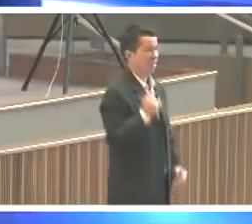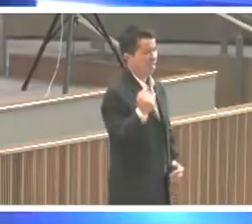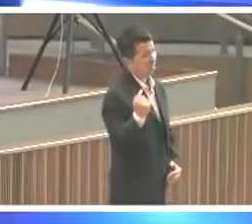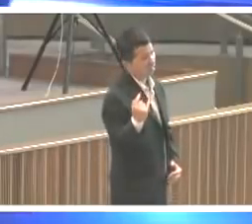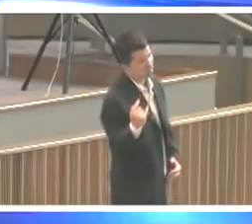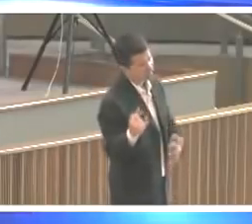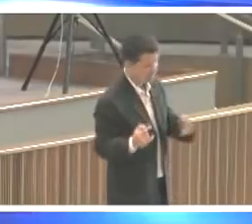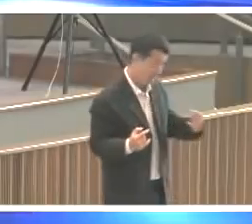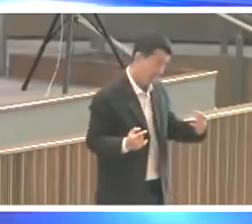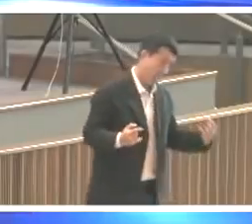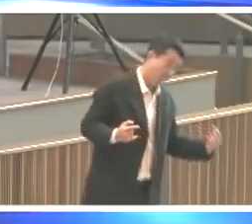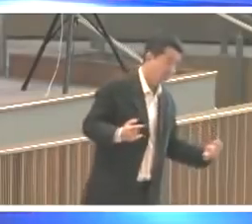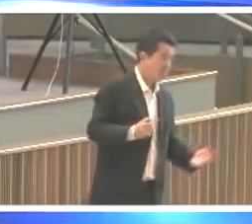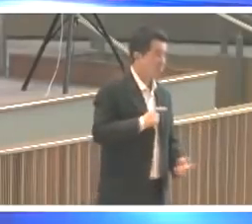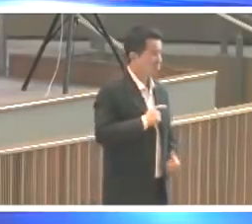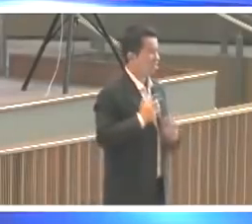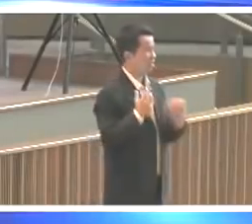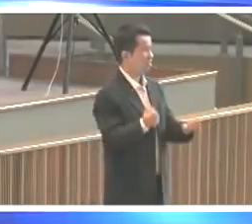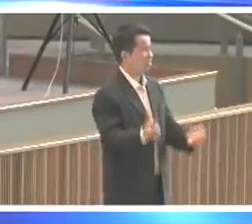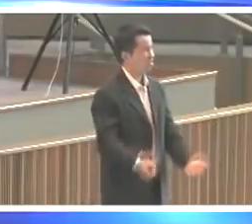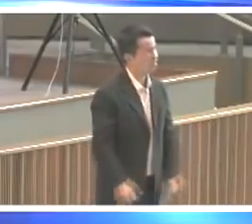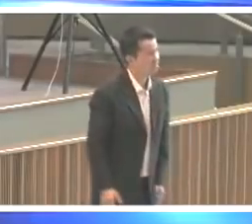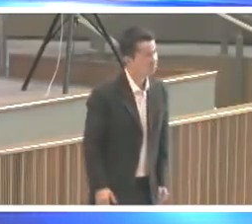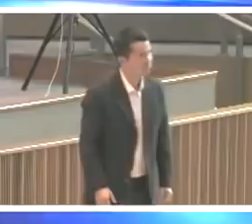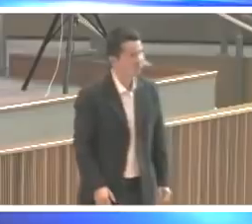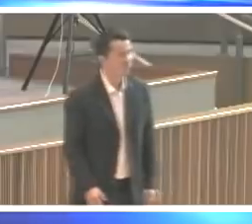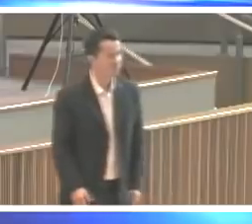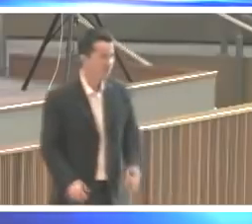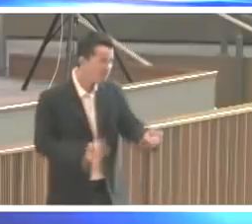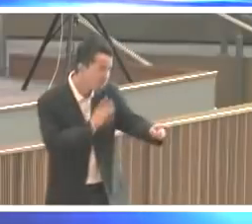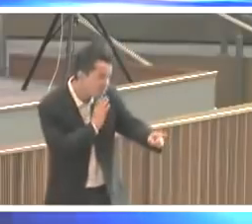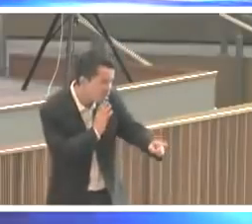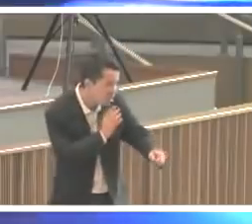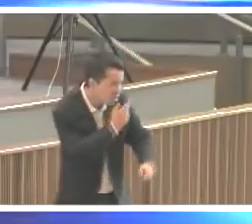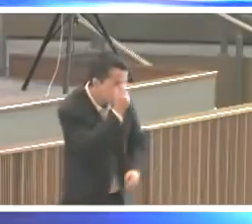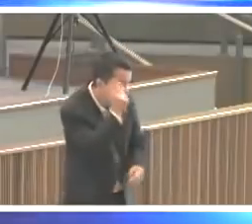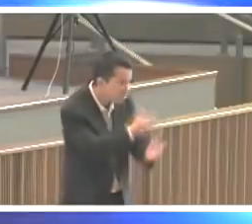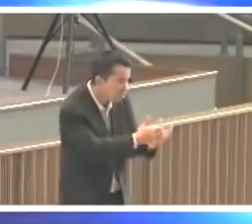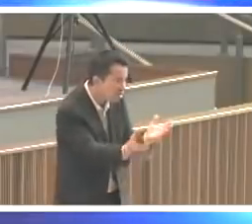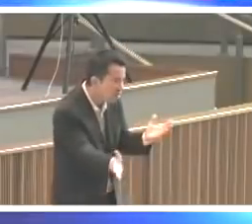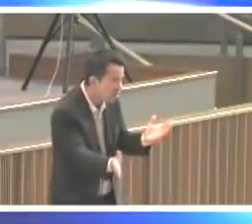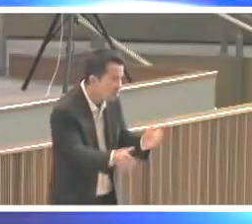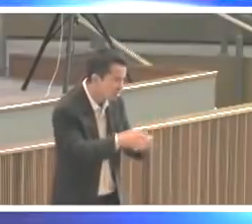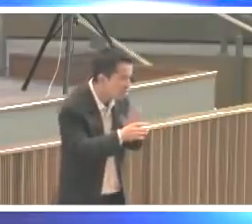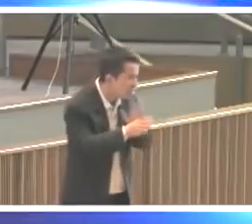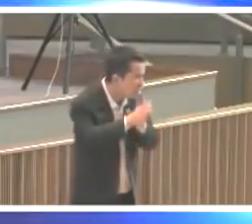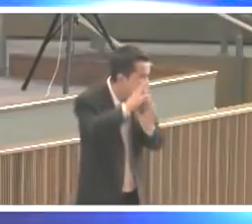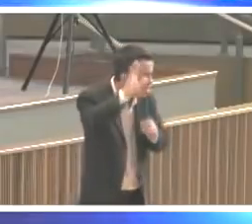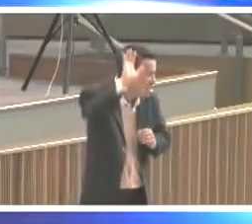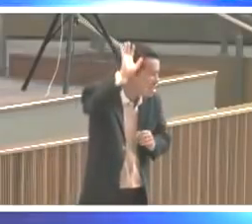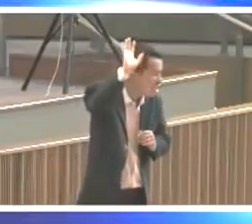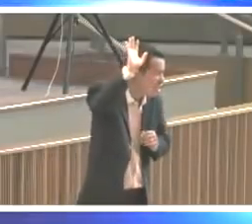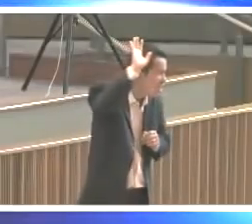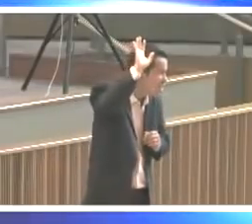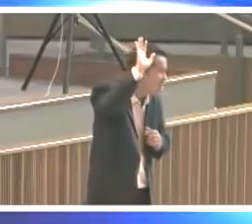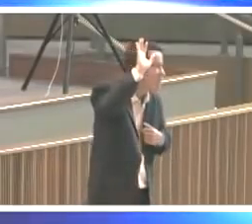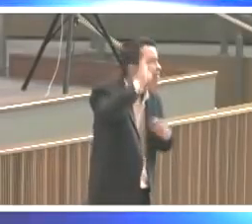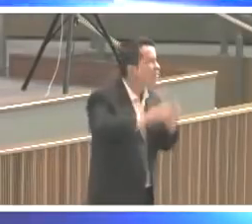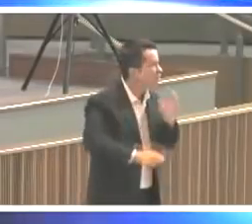Quantas pessoas você conhece que já abandonaram a fé? Levanta a mão aí, quem conhece alguém?